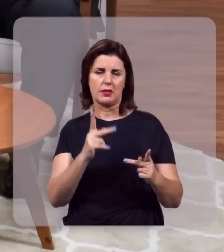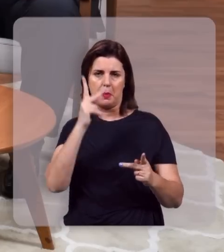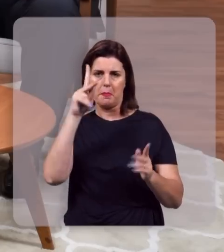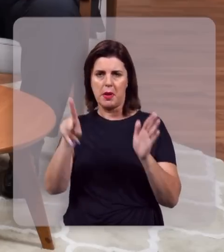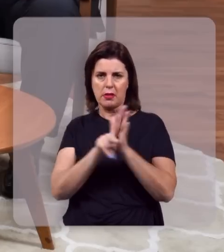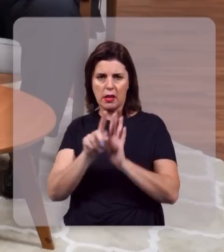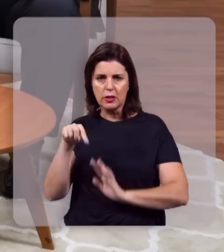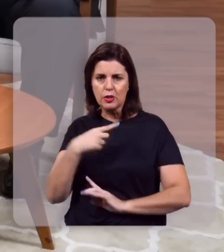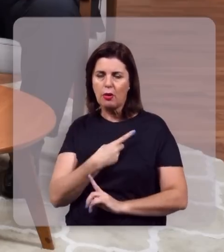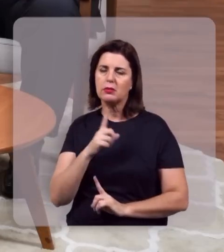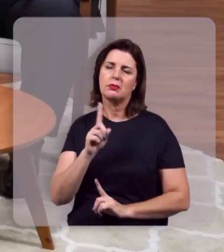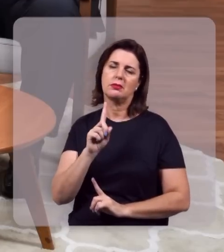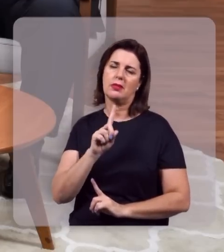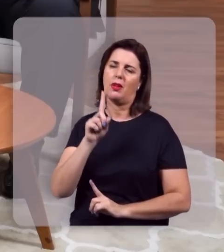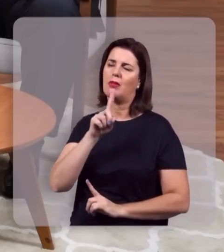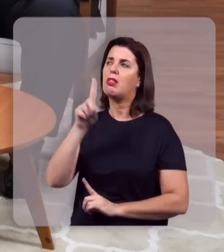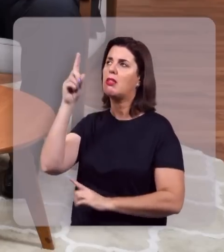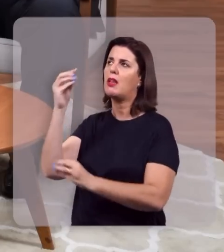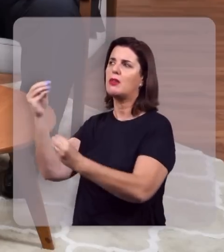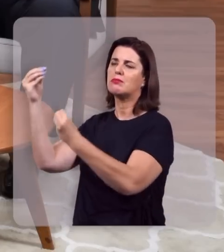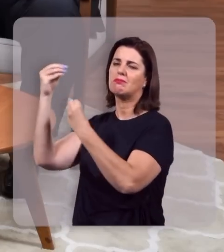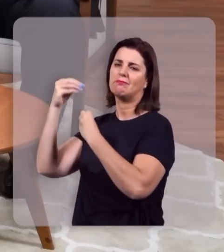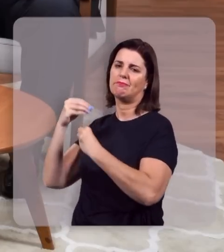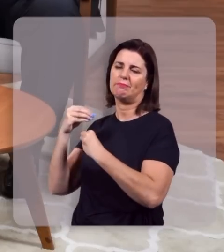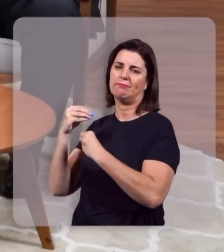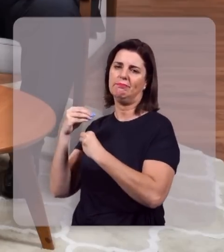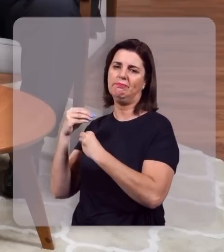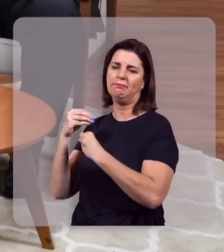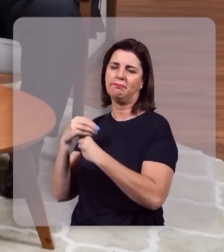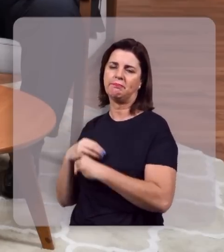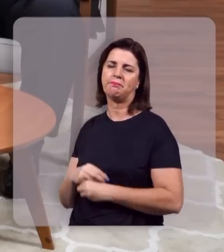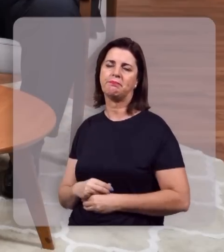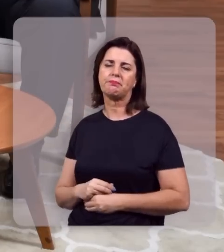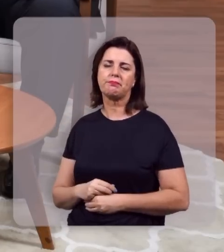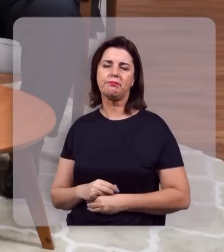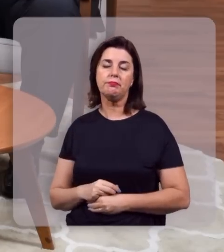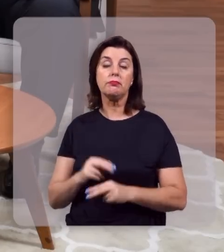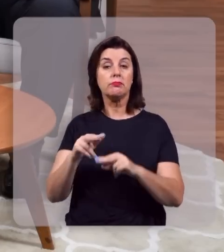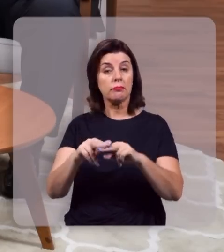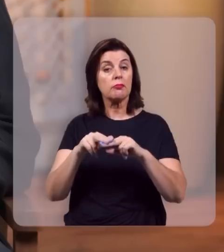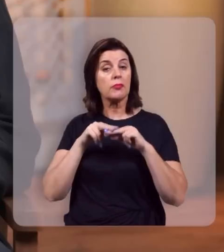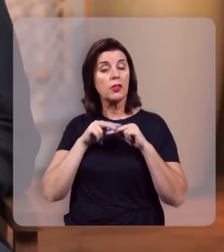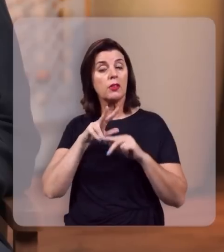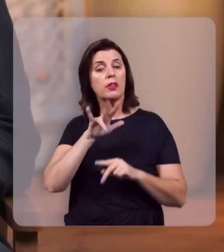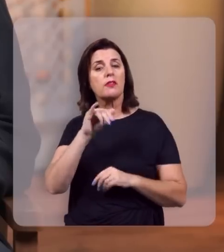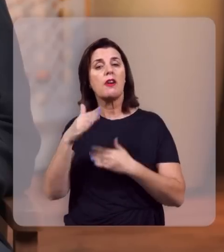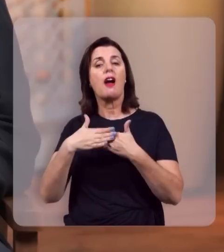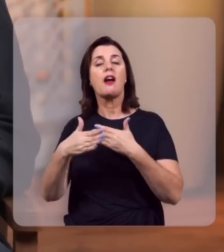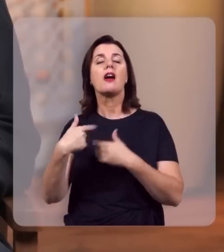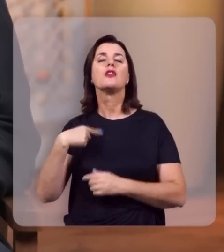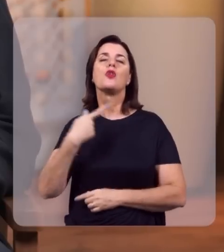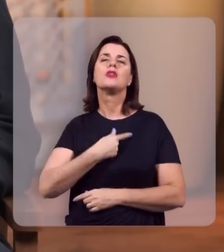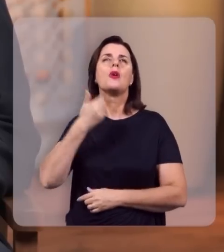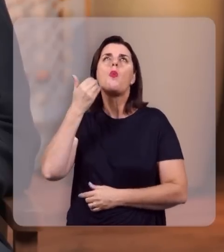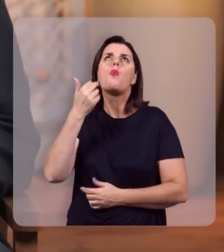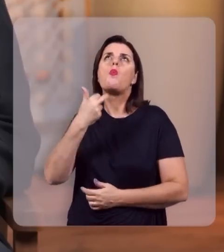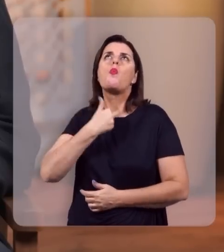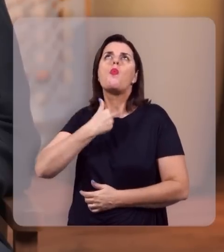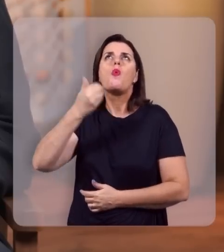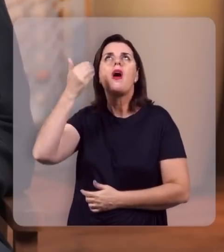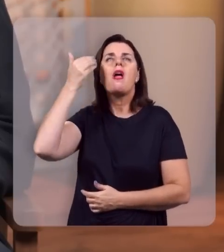não vem de nós. É a paz de Deus. É Deus quem dá essa paz. E por isso ela vai além do